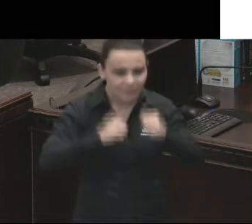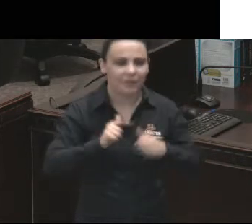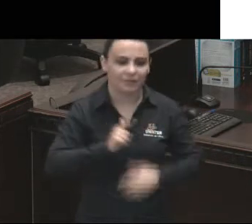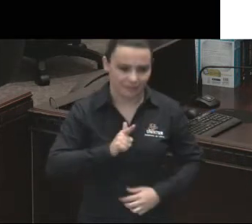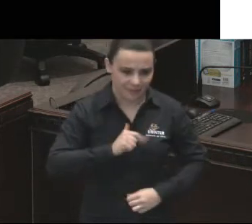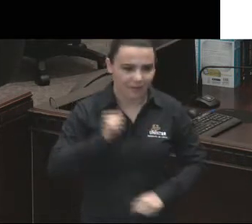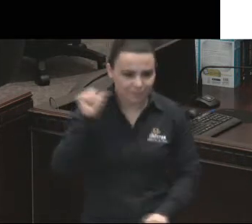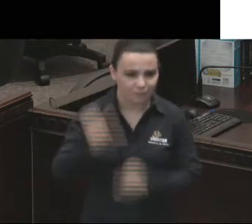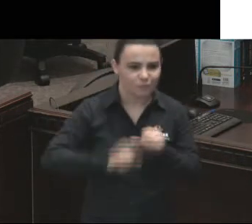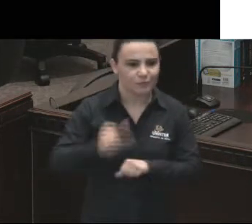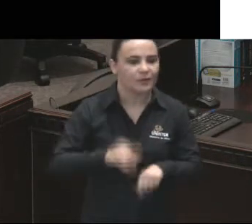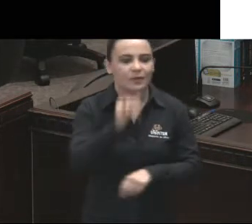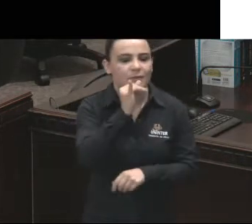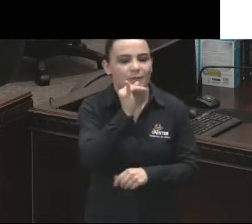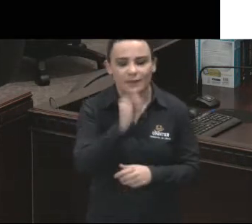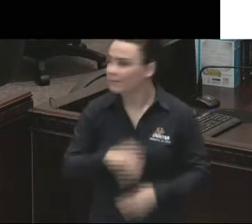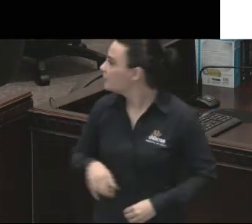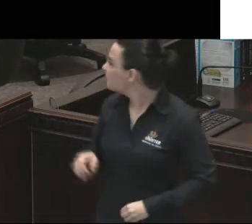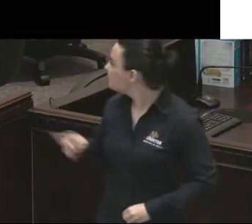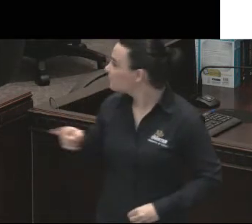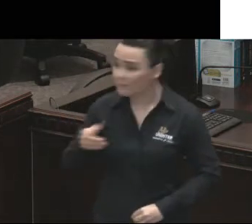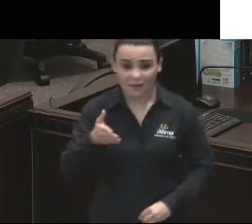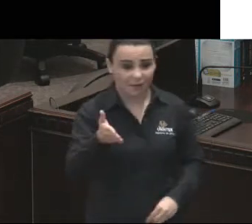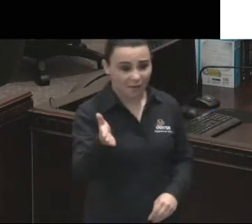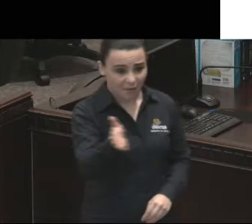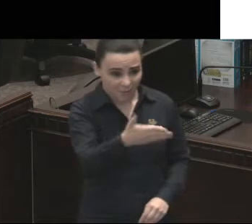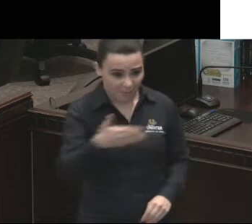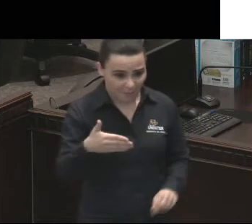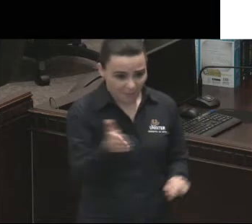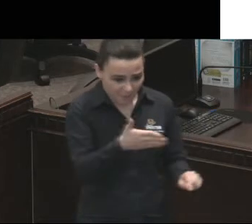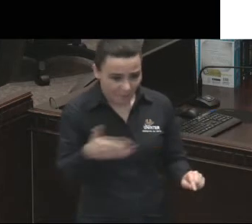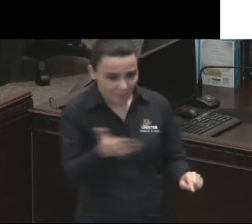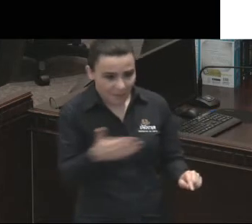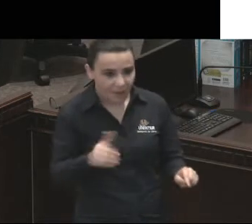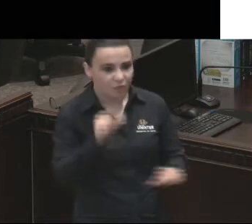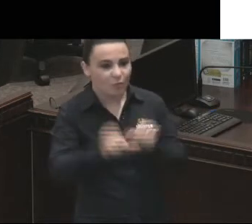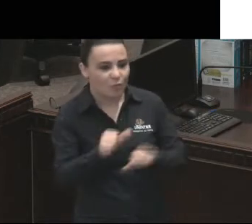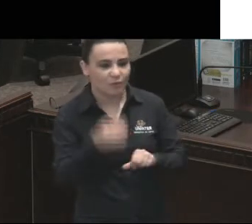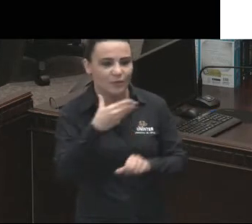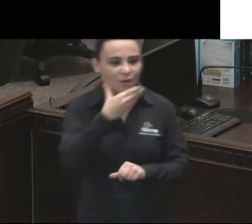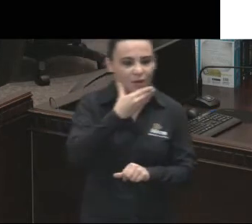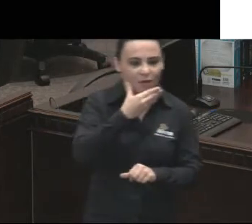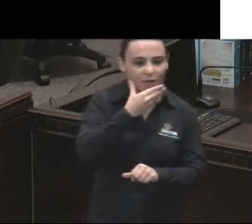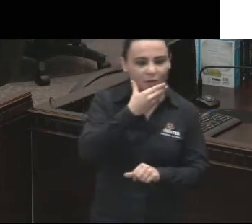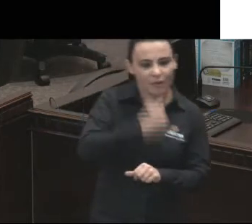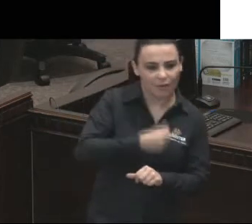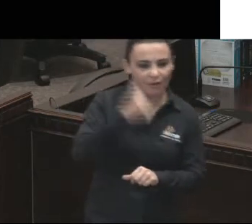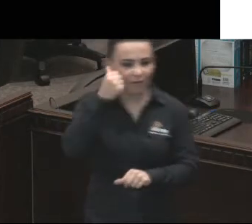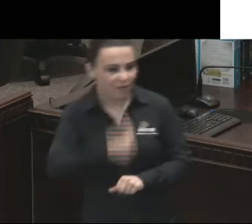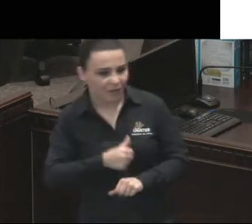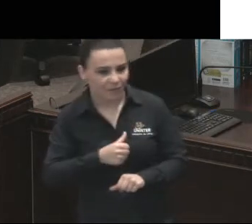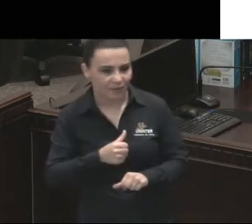de sexo, né, dos peixes. Os peixes, eles são muito fáceis de mudar de macho para fêmea. Então, no caso,